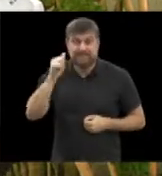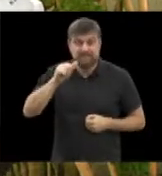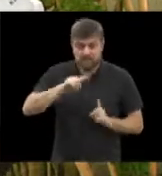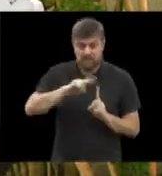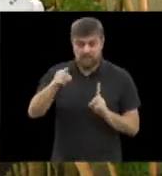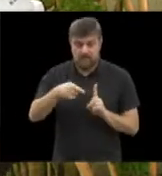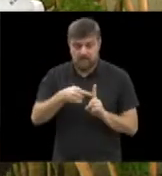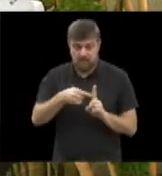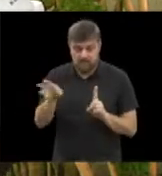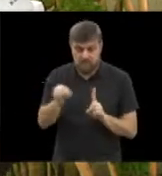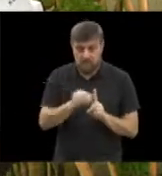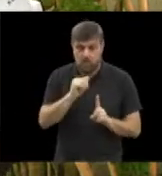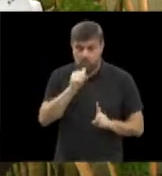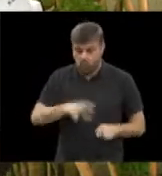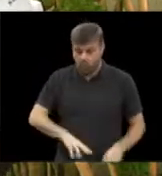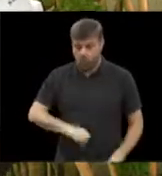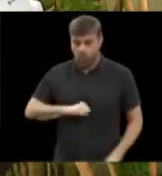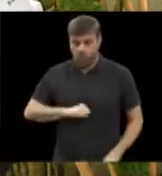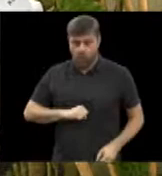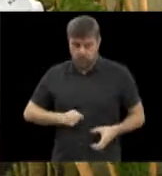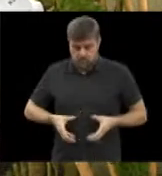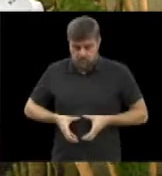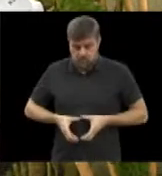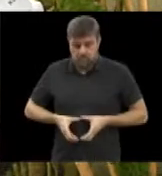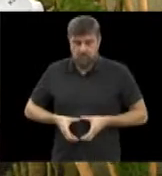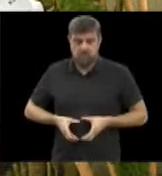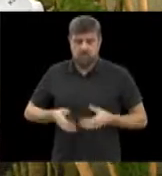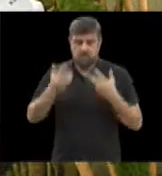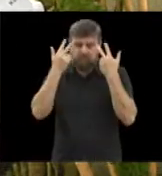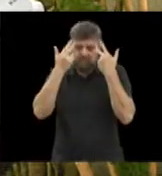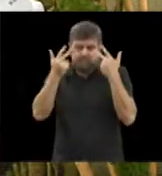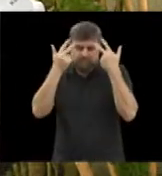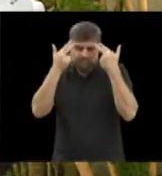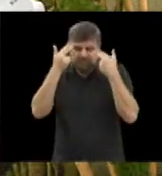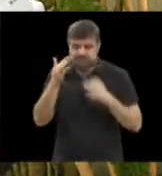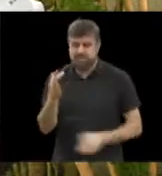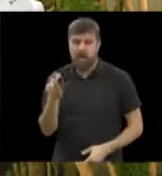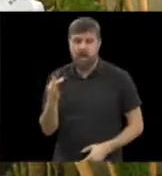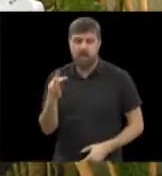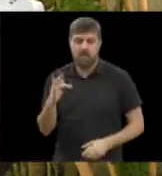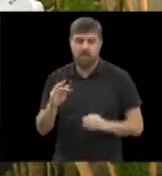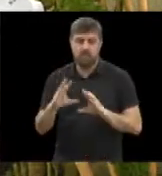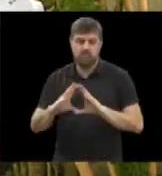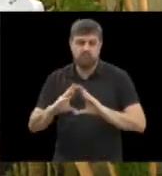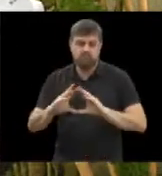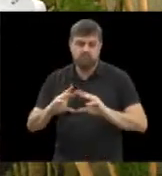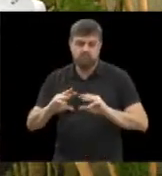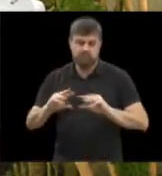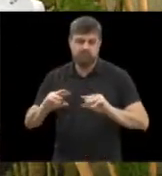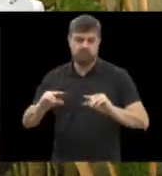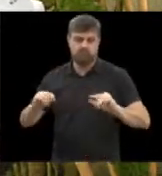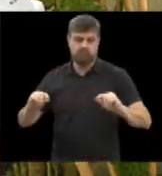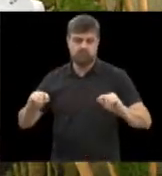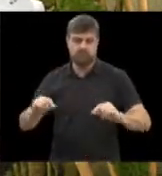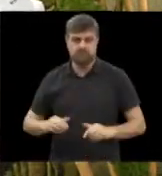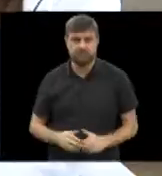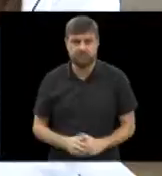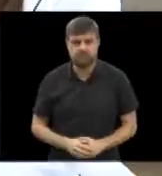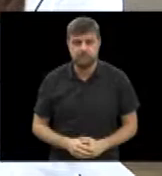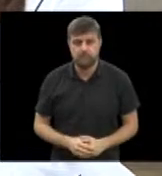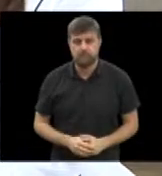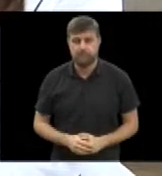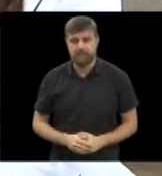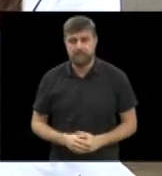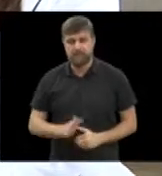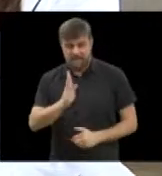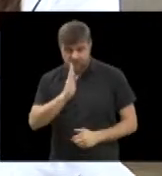menstruar. Se ela fica sem menstruar, de uma certa maneira, ela minimiza os riscos de piorar a endometriose dela. A